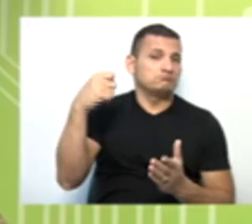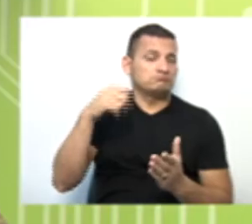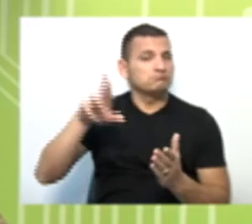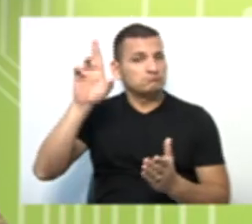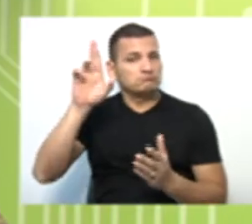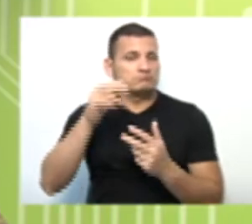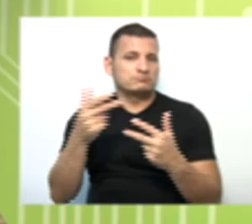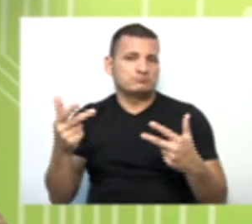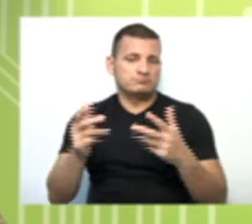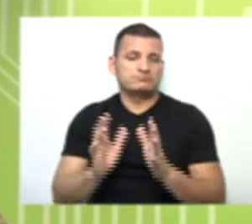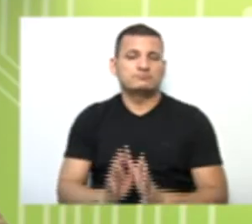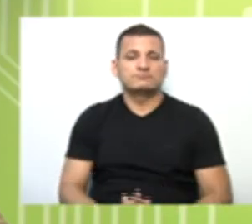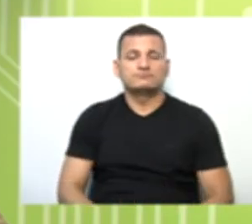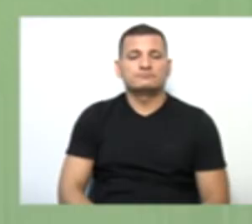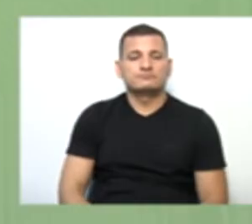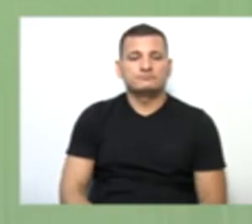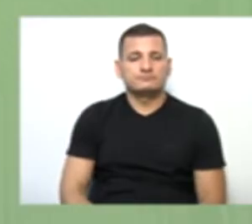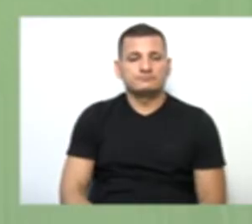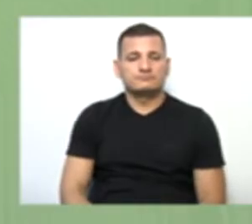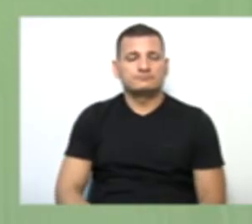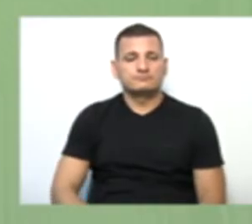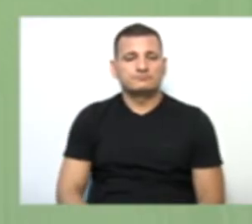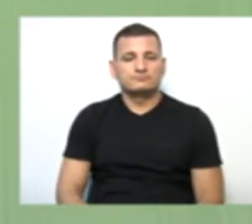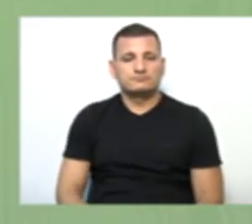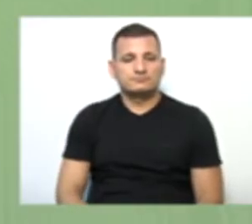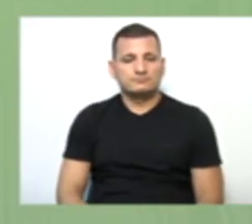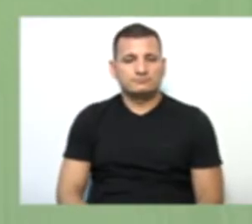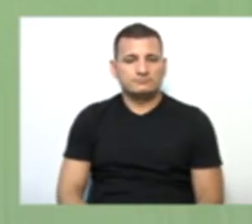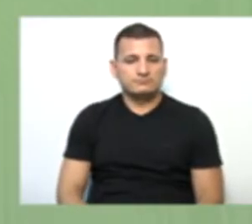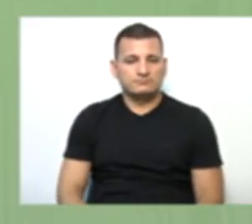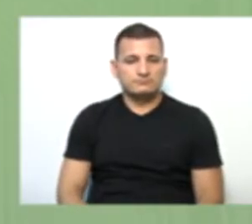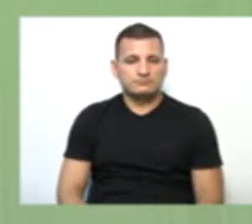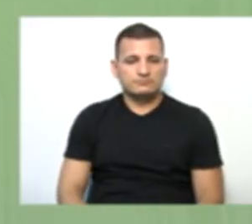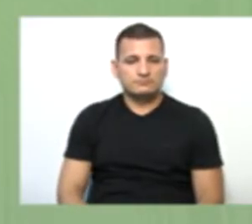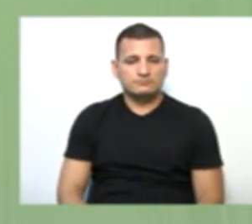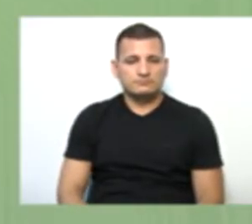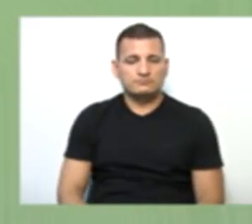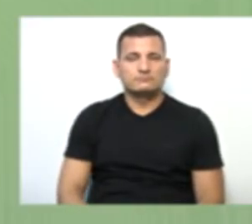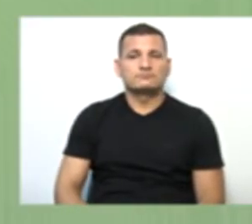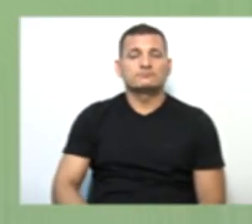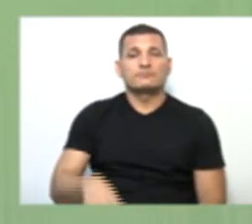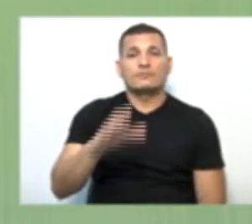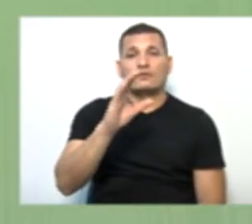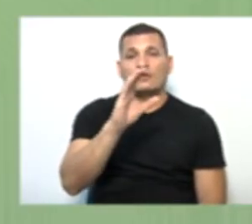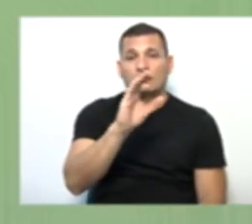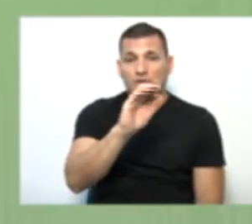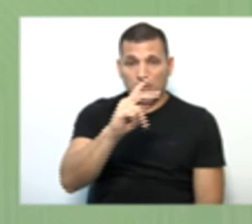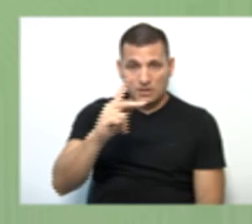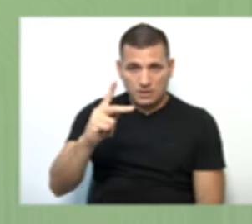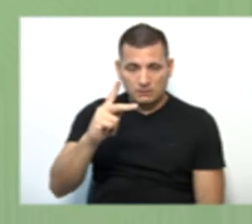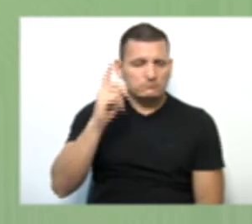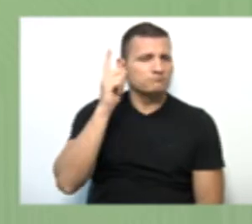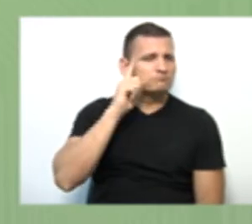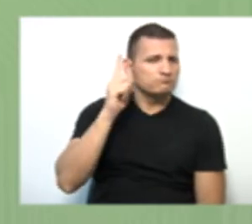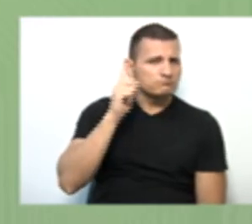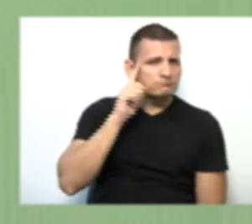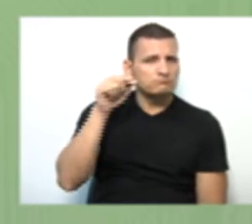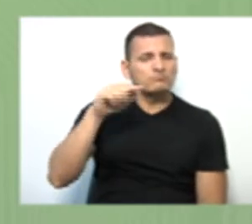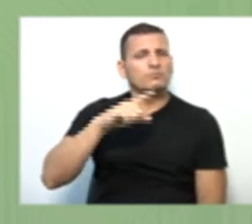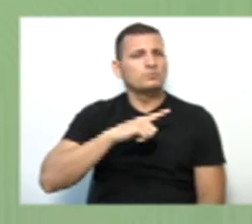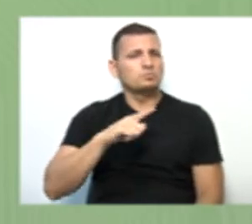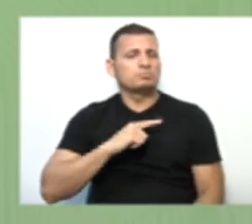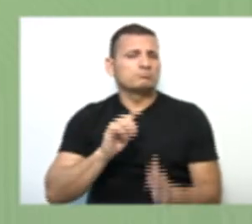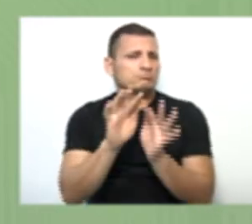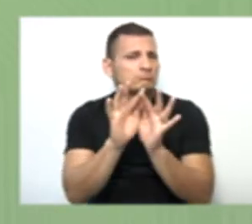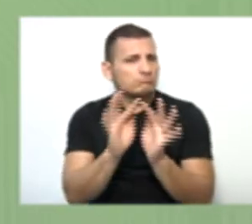Muito bem. Continuando aqui. No dia a dia das cooperativas, ocorrem operações